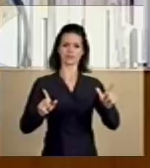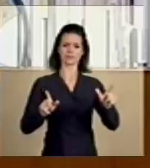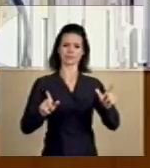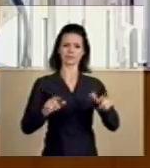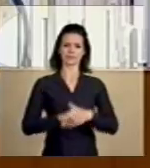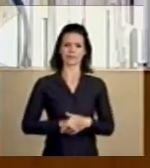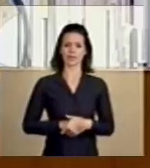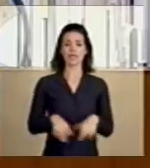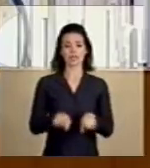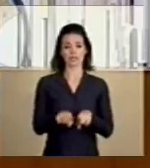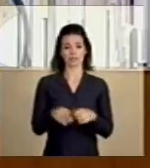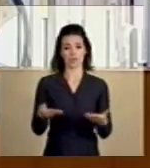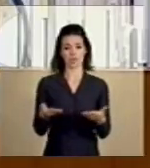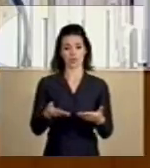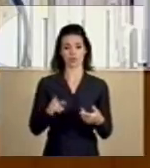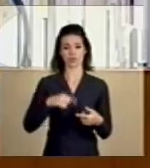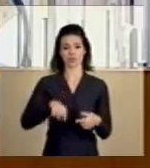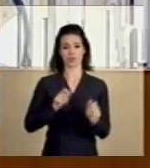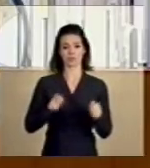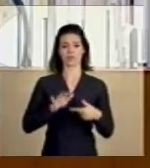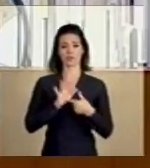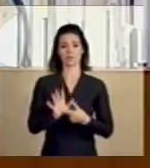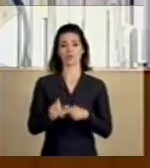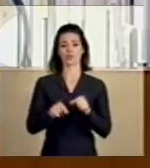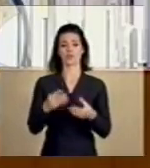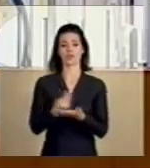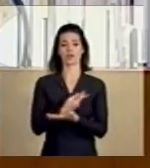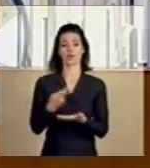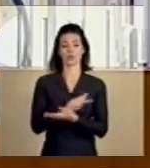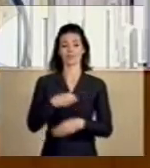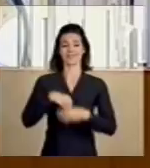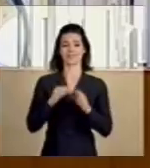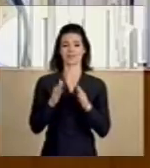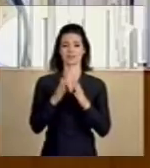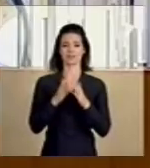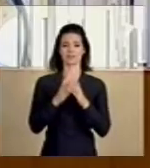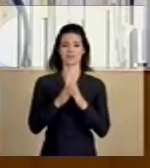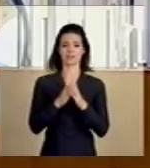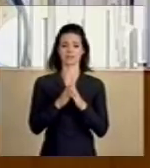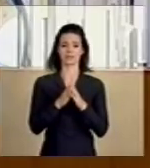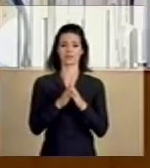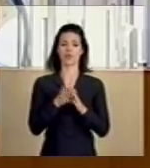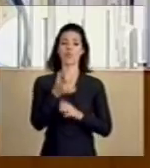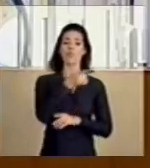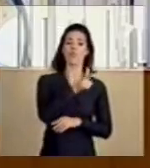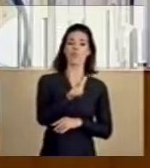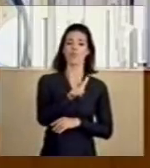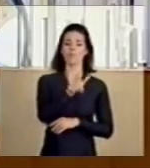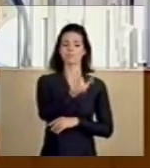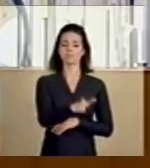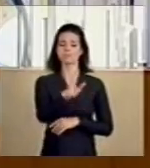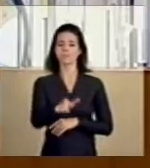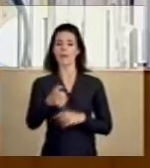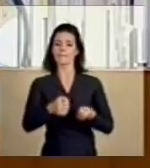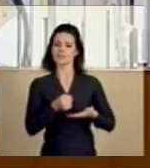casa, o que isso representa em termos de o outro, o familiar, ser causa não de